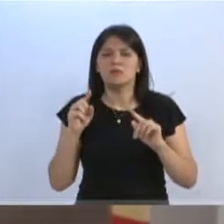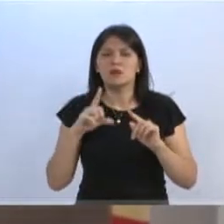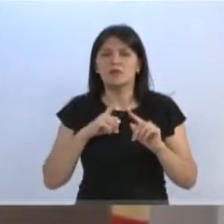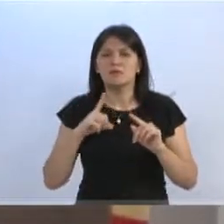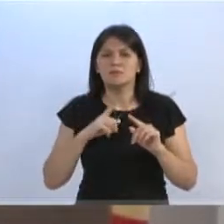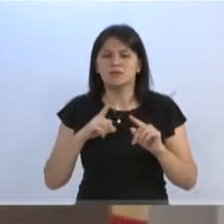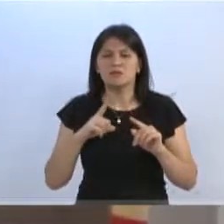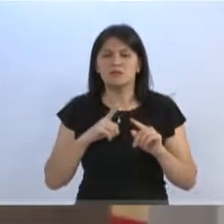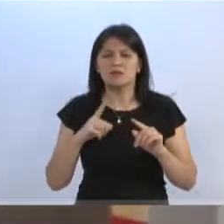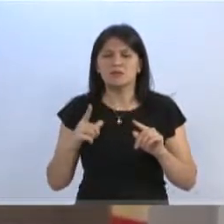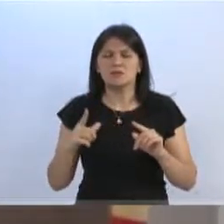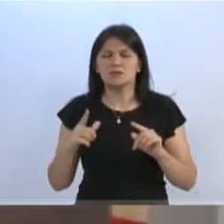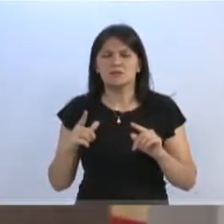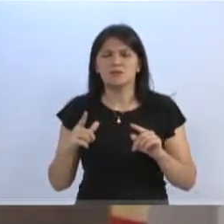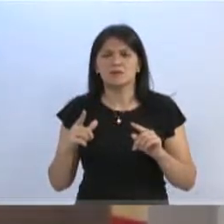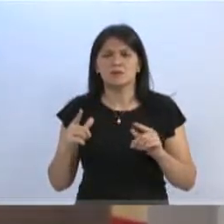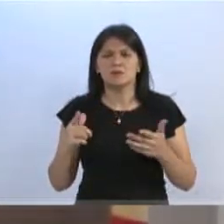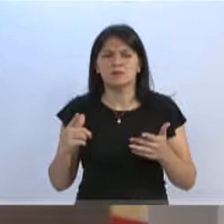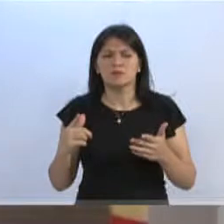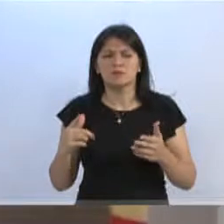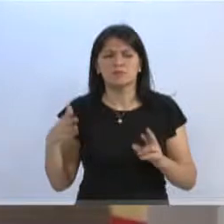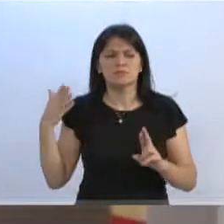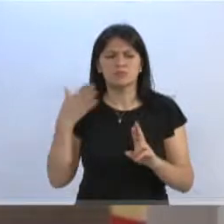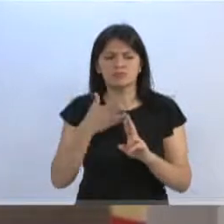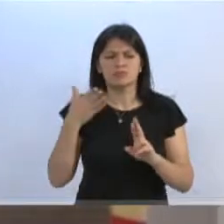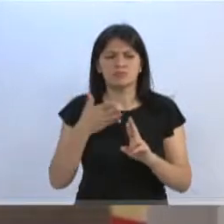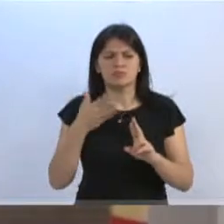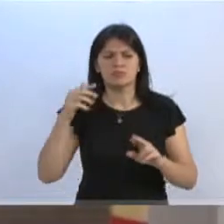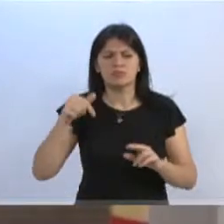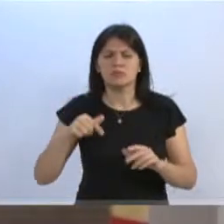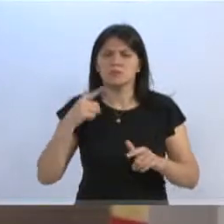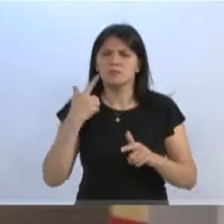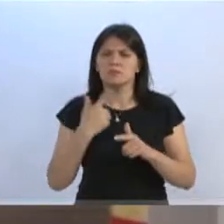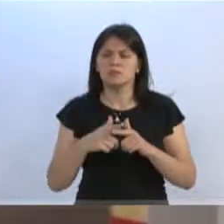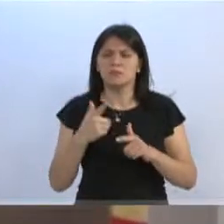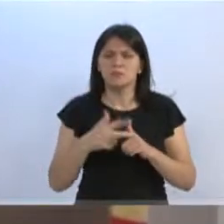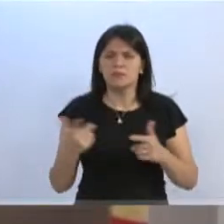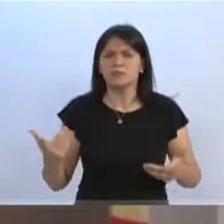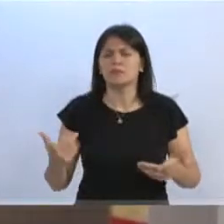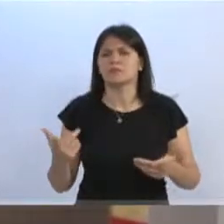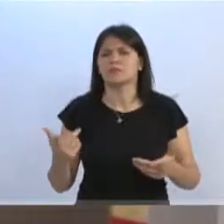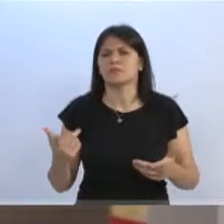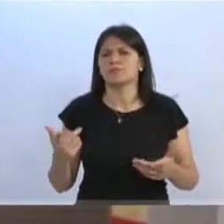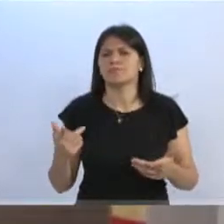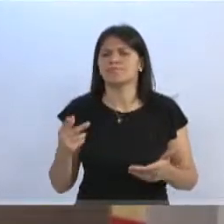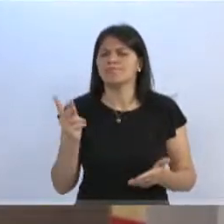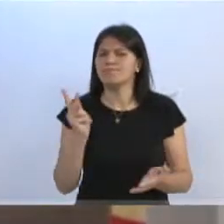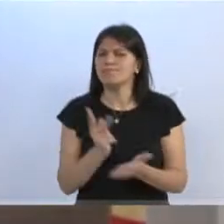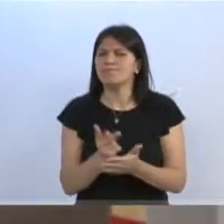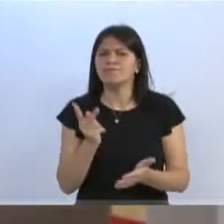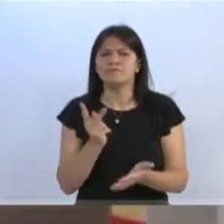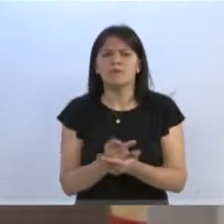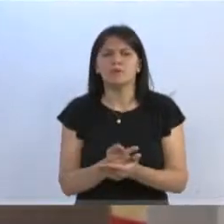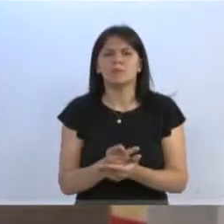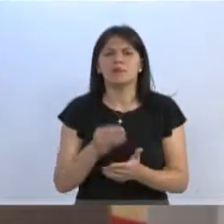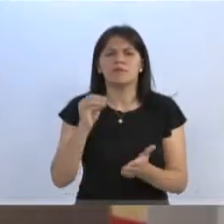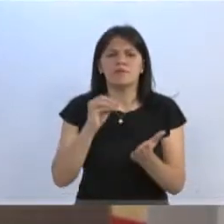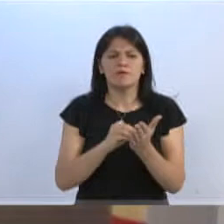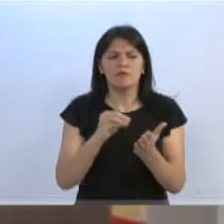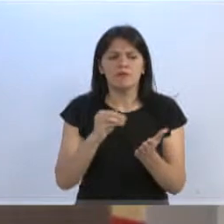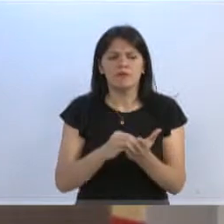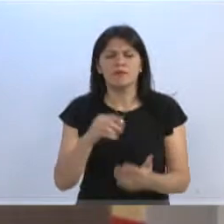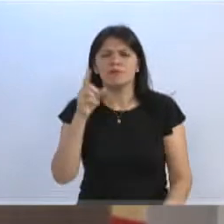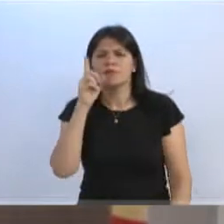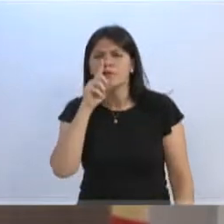Aquiles. E esse calcanhar de Aquiles é exatamente essa deficiência de material humano